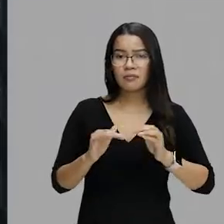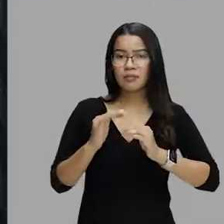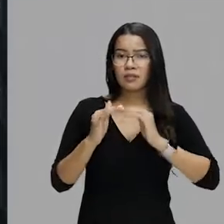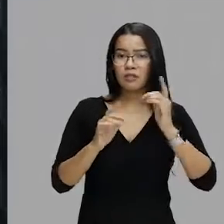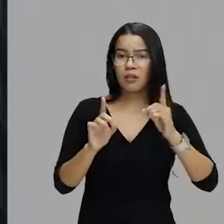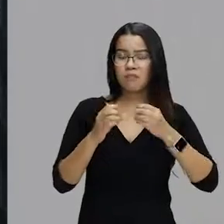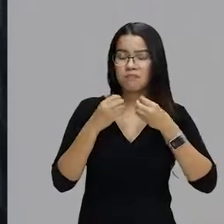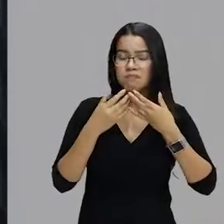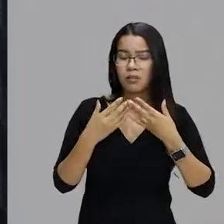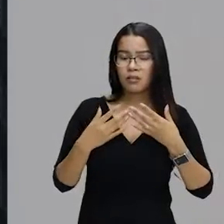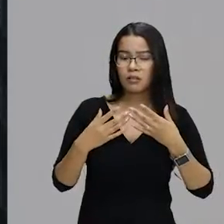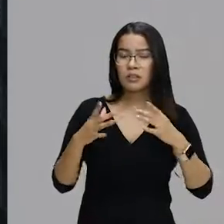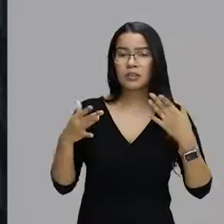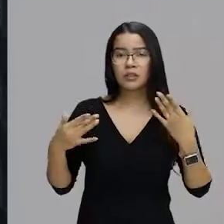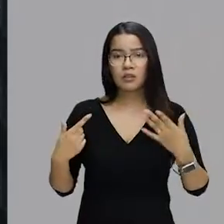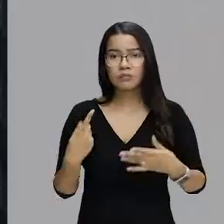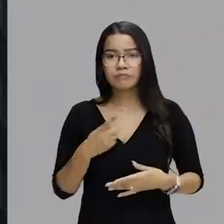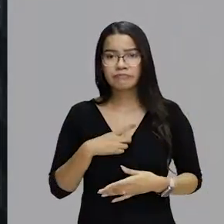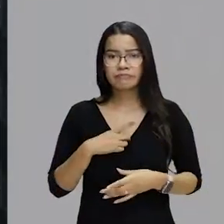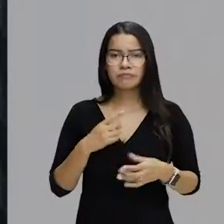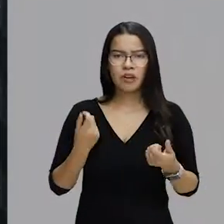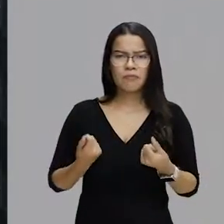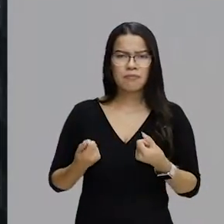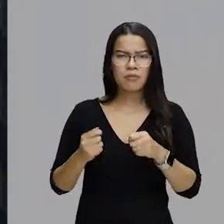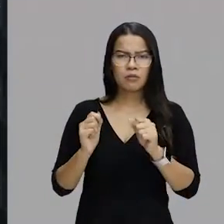combater uma espécie de cubanização